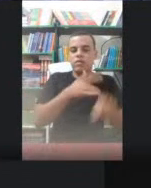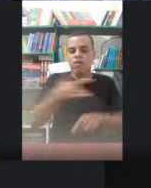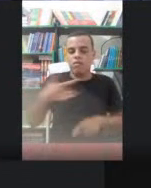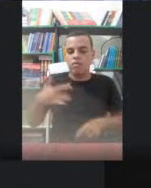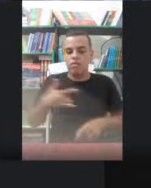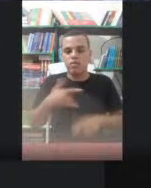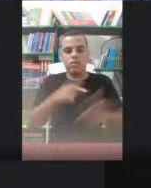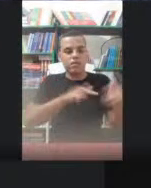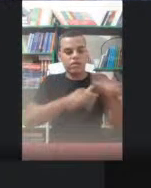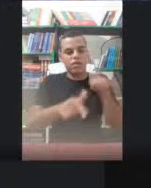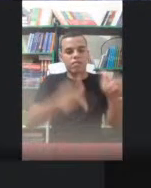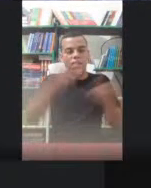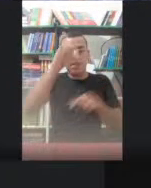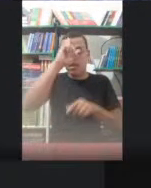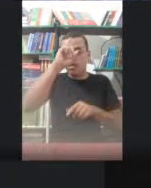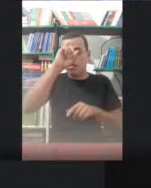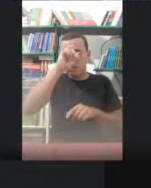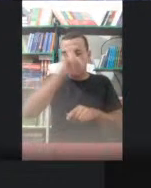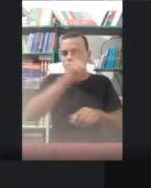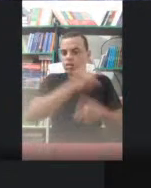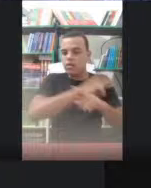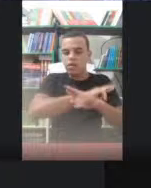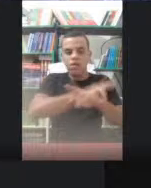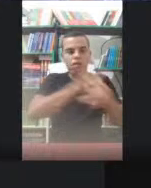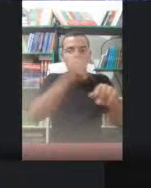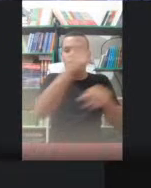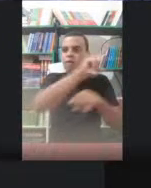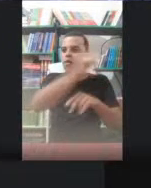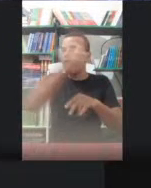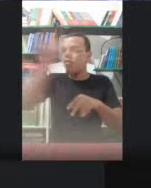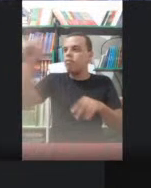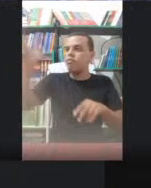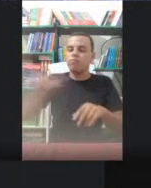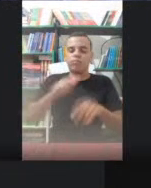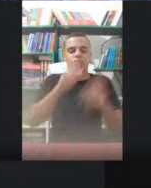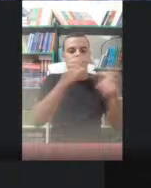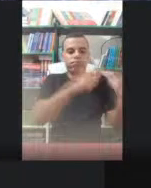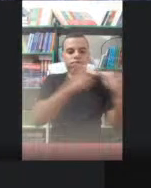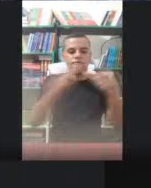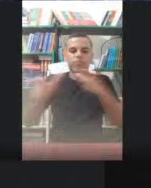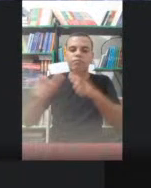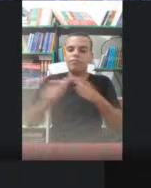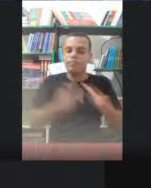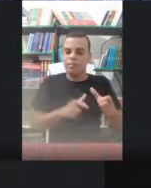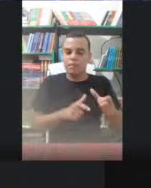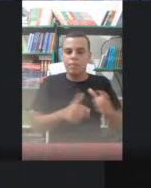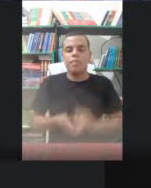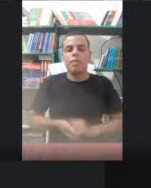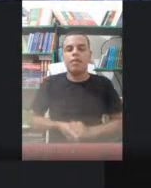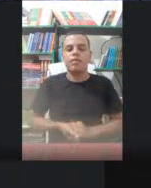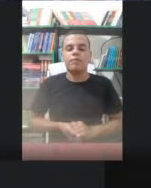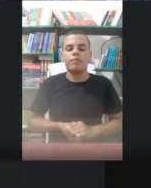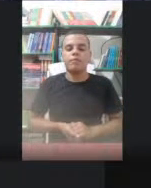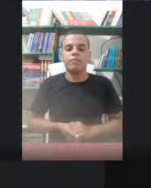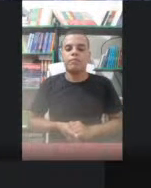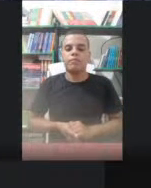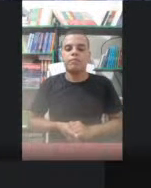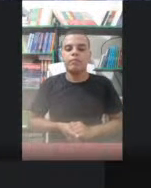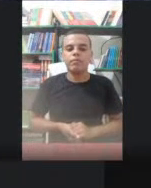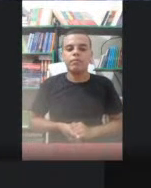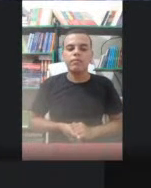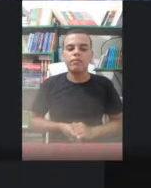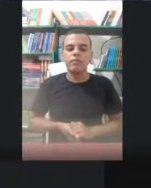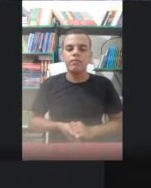odontólogos também, entre outros atores, né, residentes, outros atores também envolvidos,